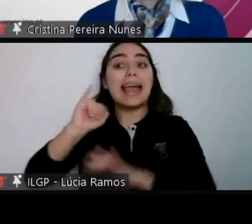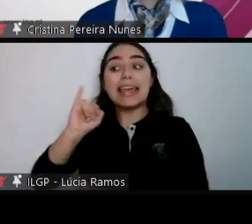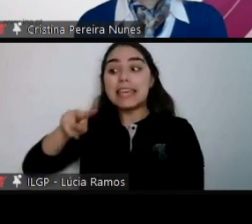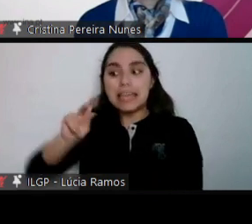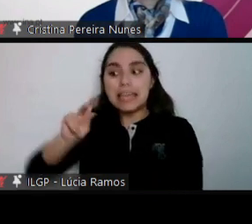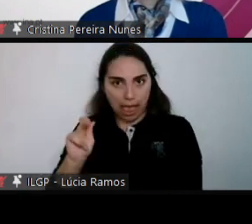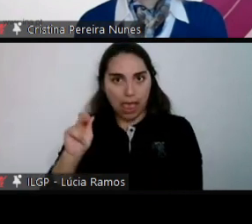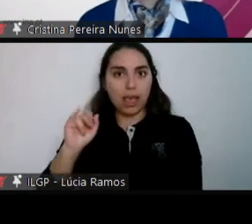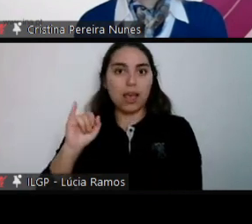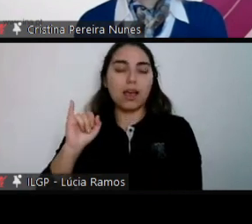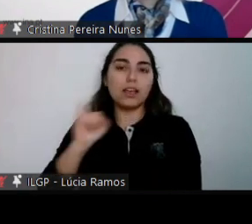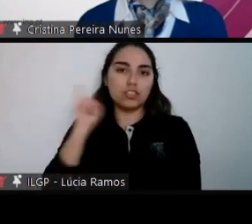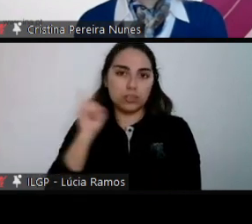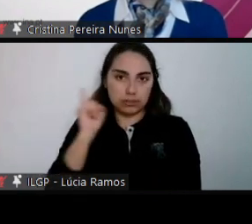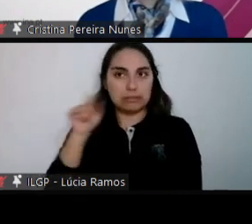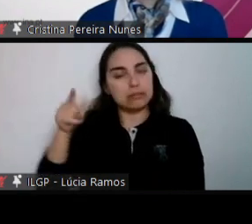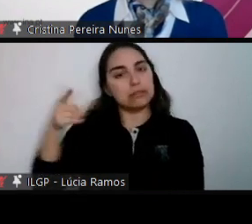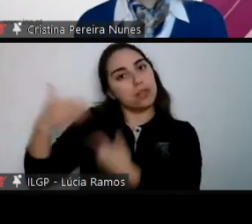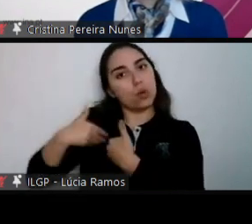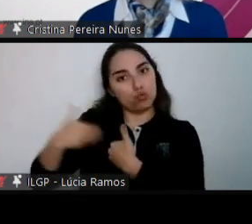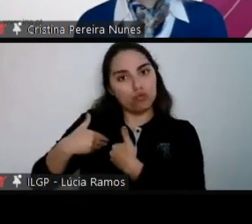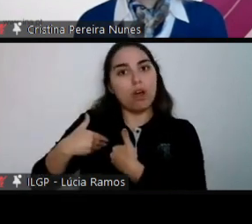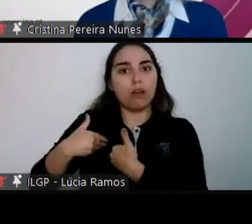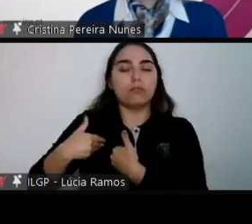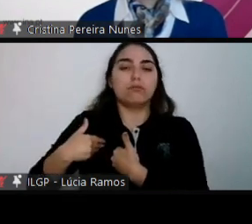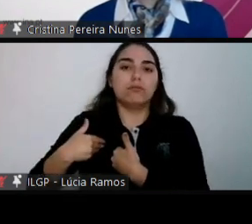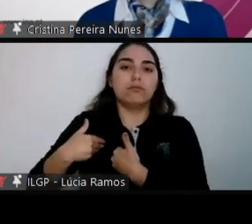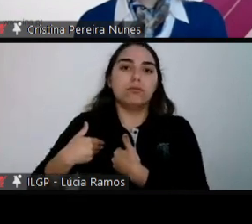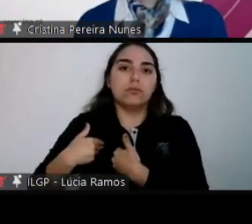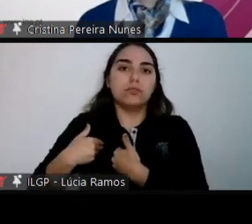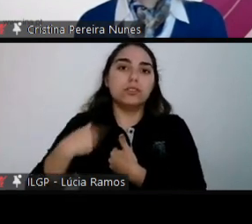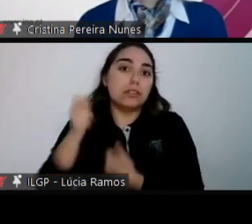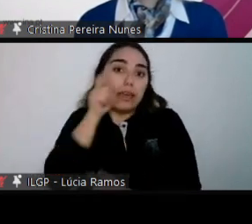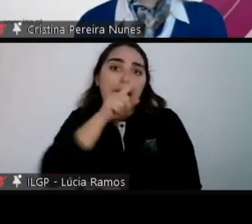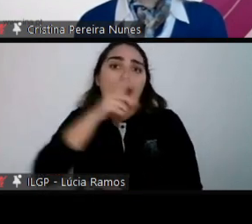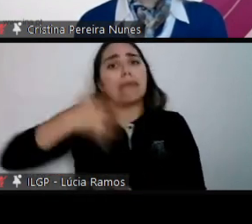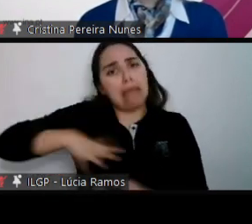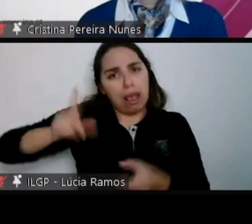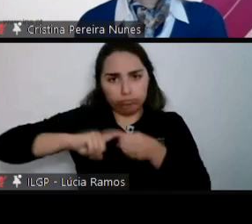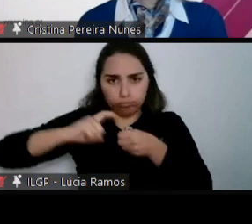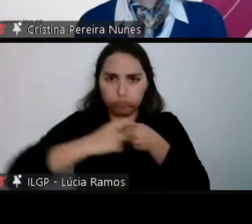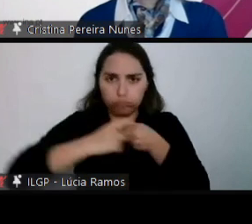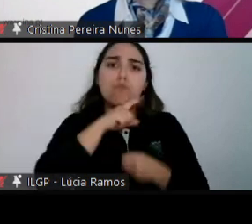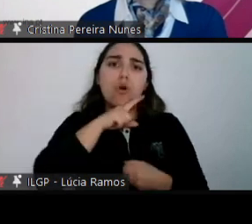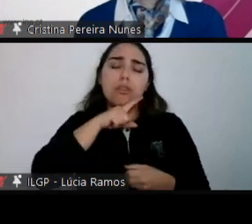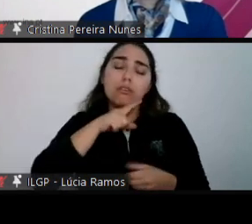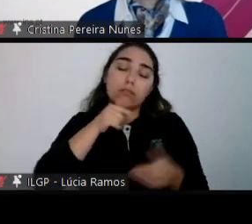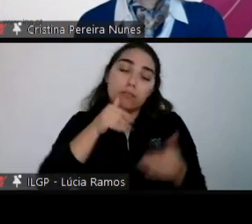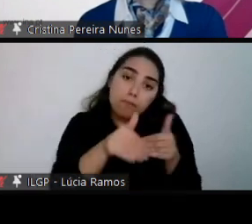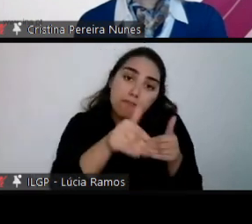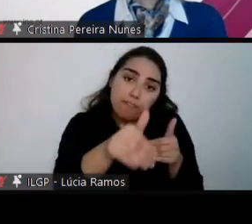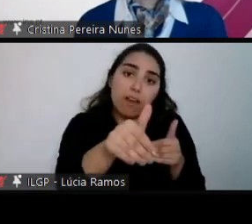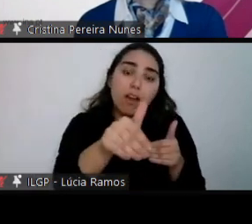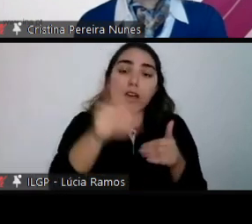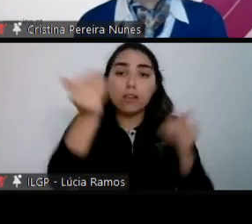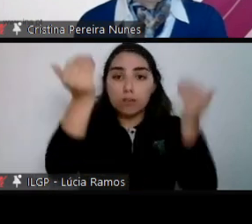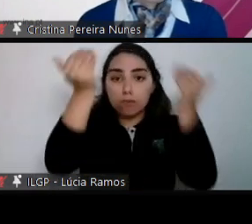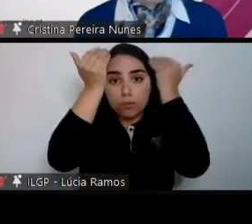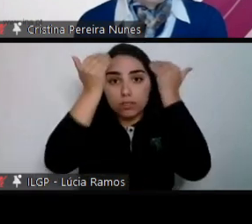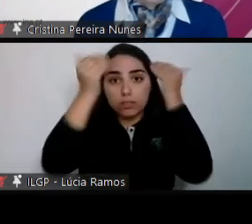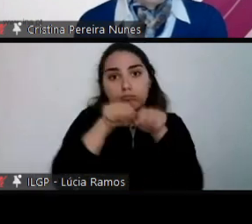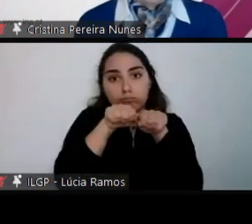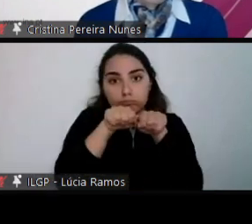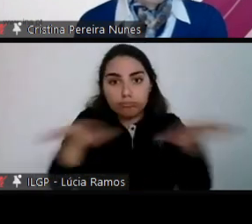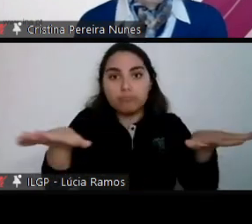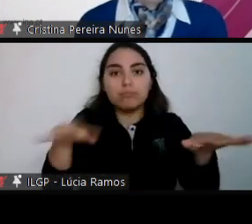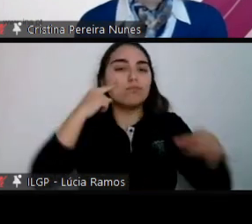e todos os outros que se queiram juntar, e assim sejam muitos, a que em breve todos aqueles conteúdos possam ser, então,